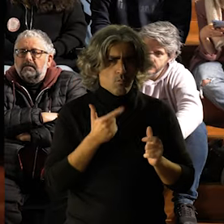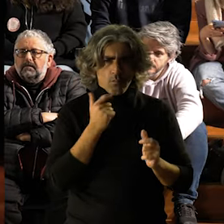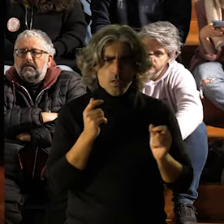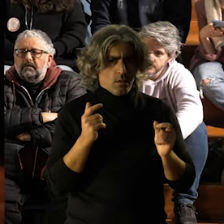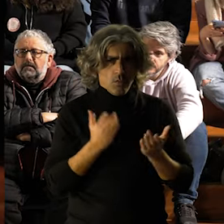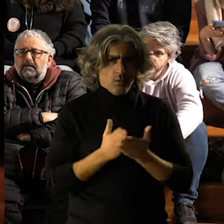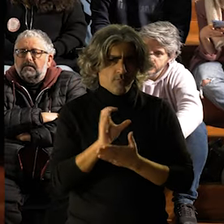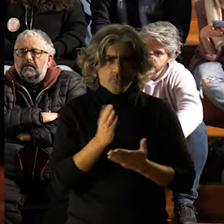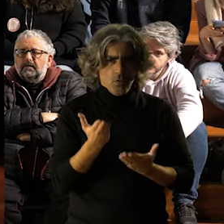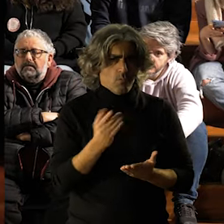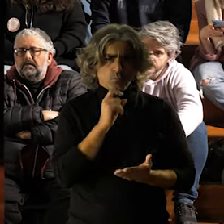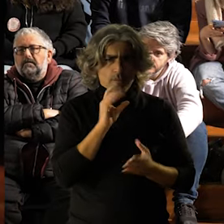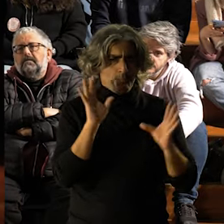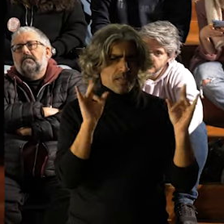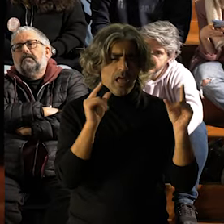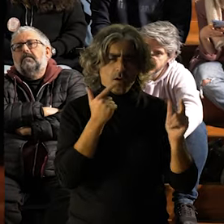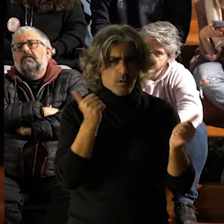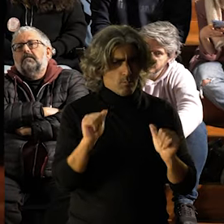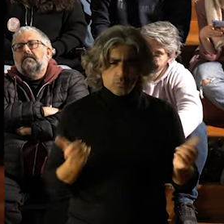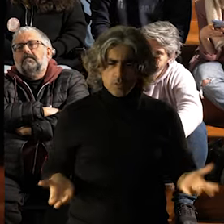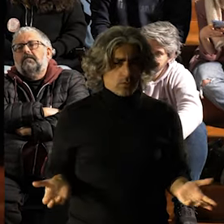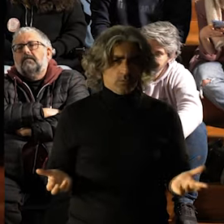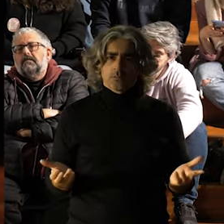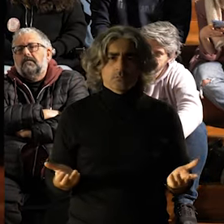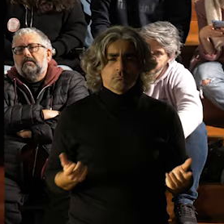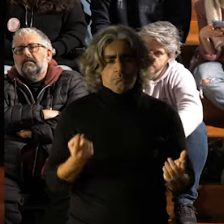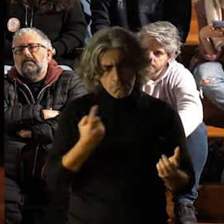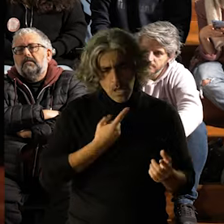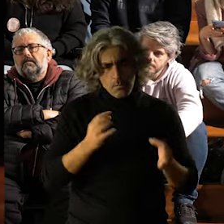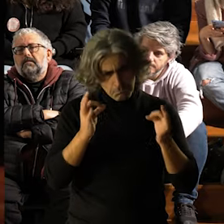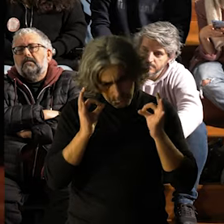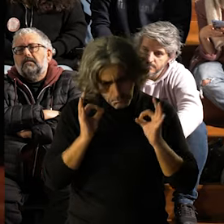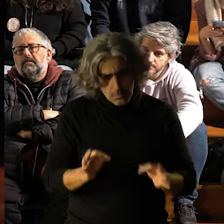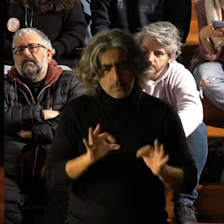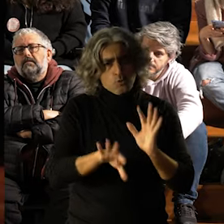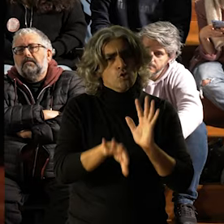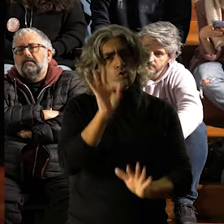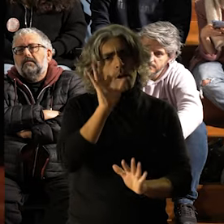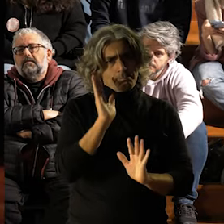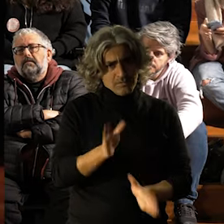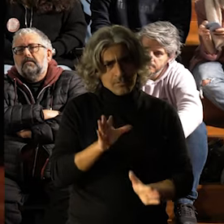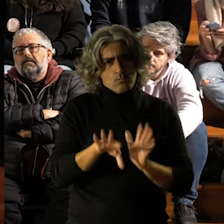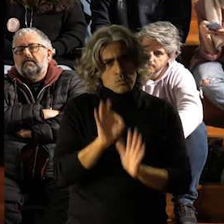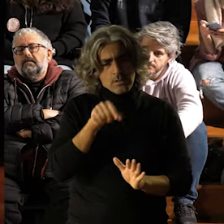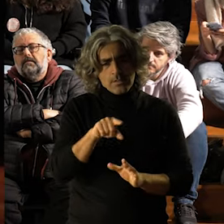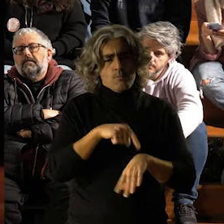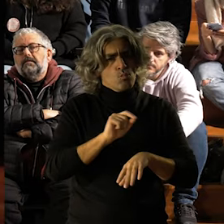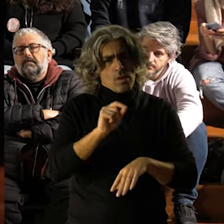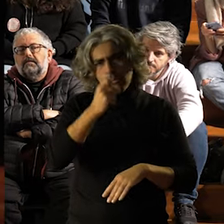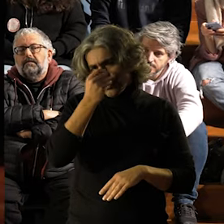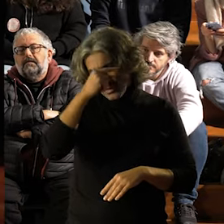seja possível brincarmos. Temos mesmo de fazer escolhas, porque o momento é mesmo muito